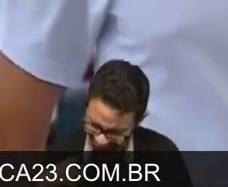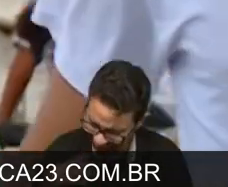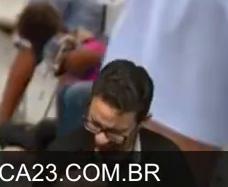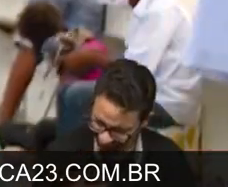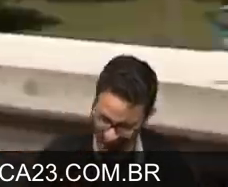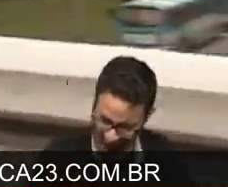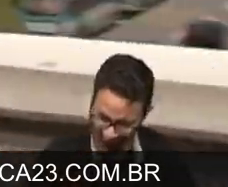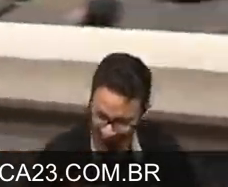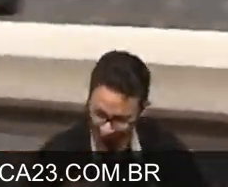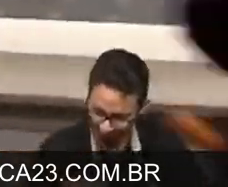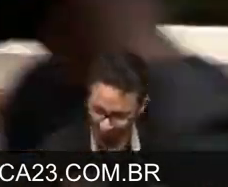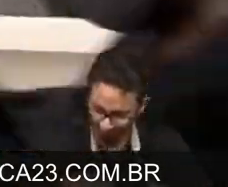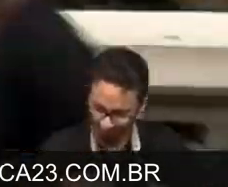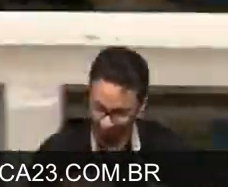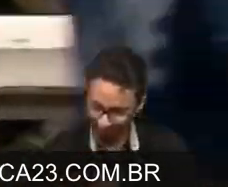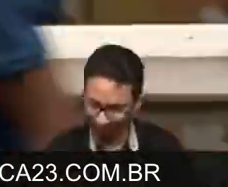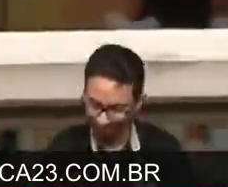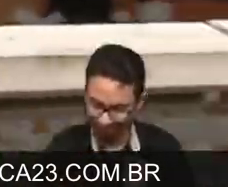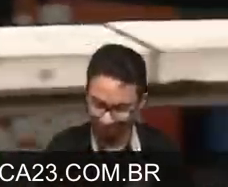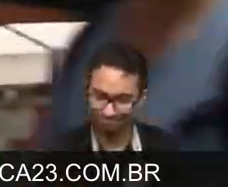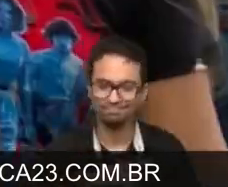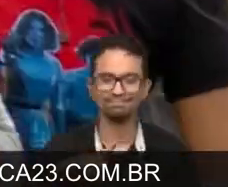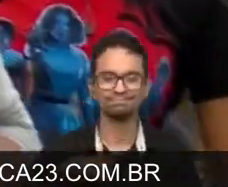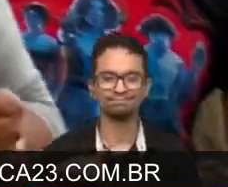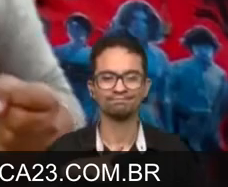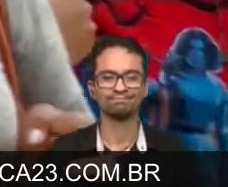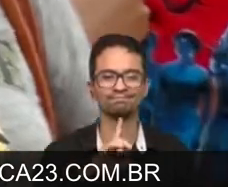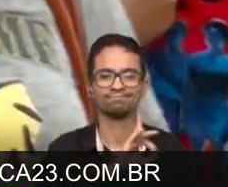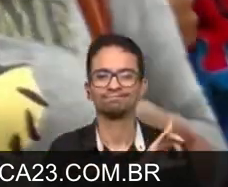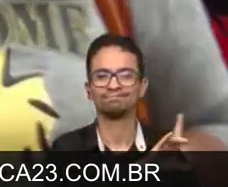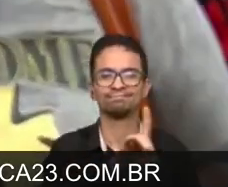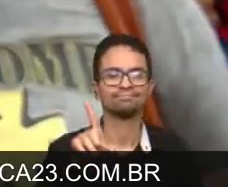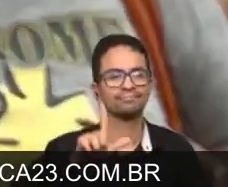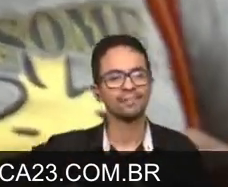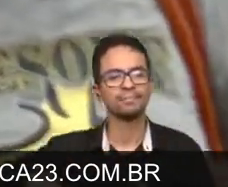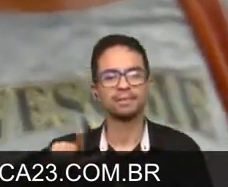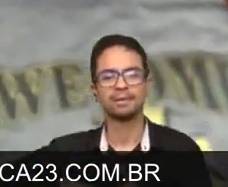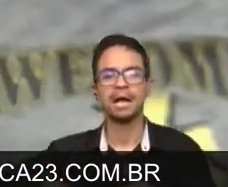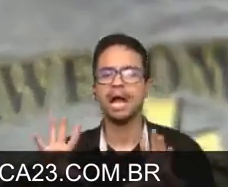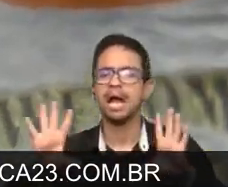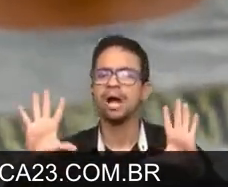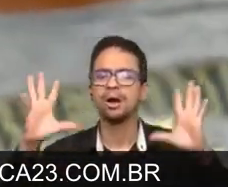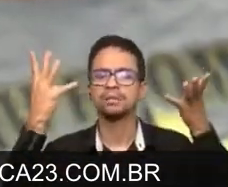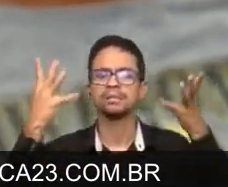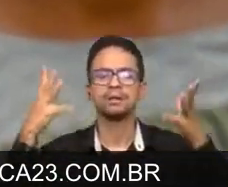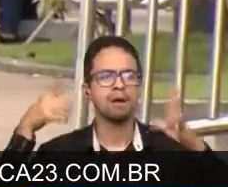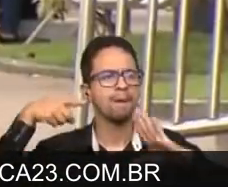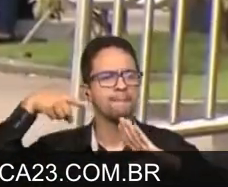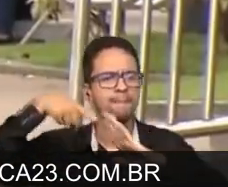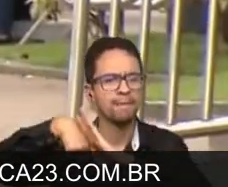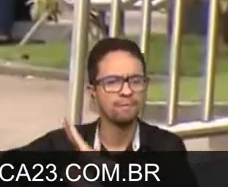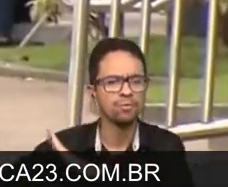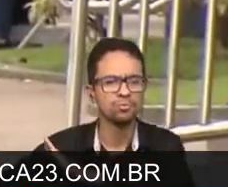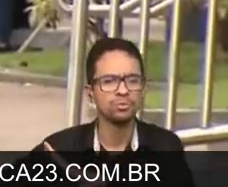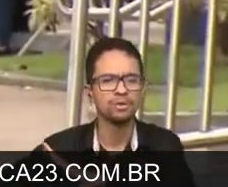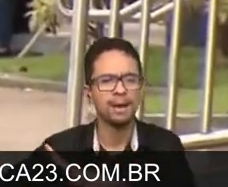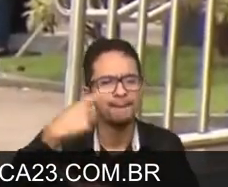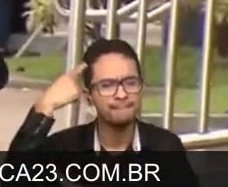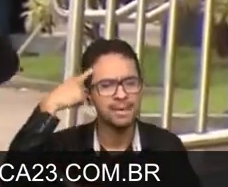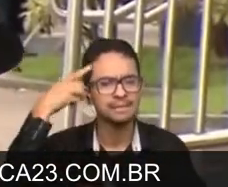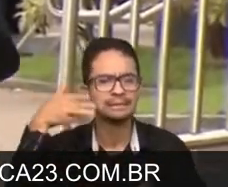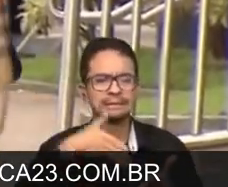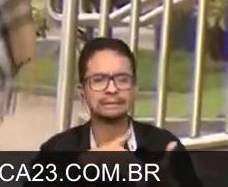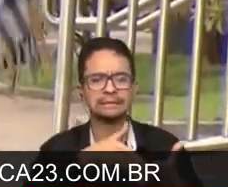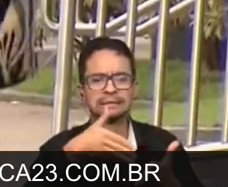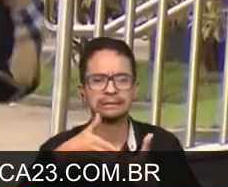são sentimentos presentes na vida de todos. O problema acontece quando ficam tão intensos a ponto de impedir